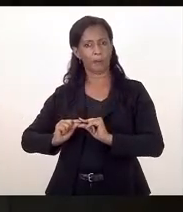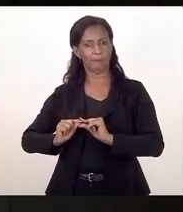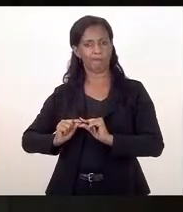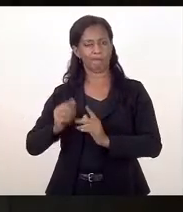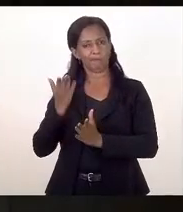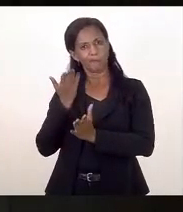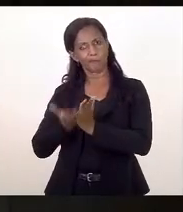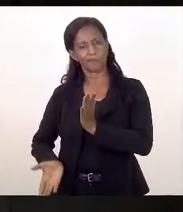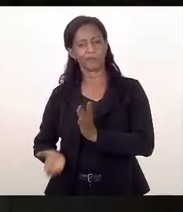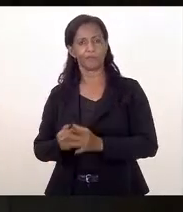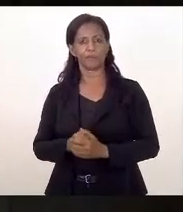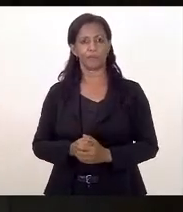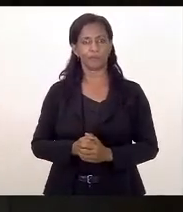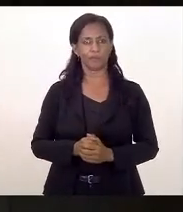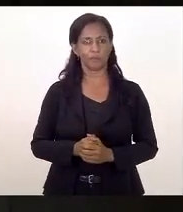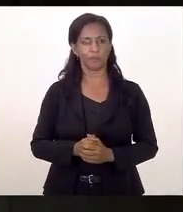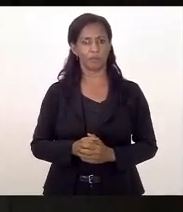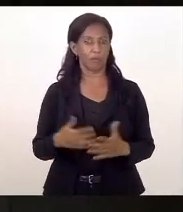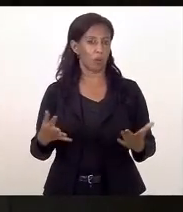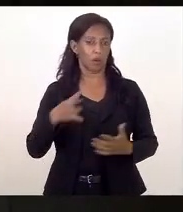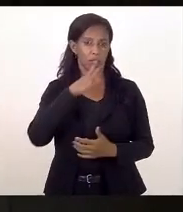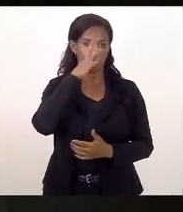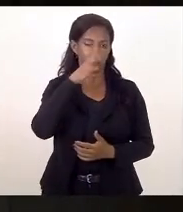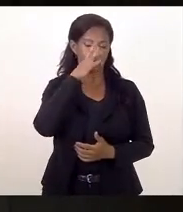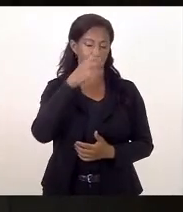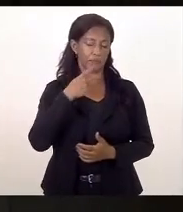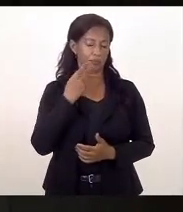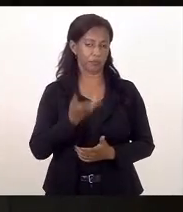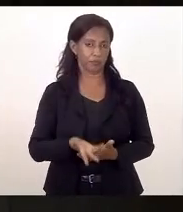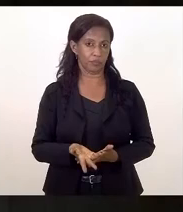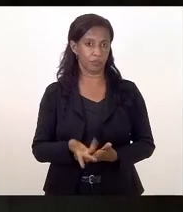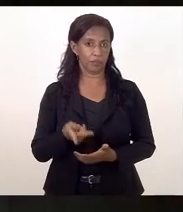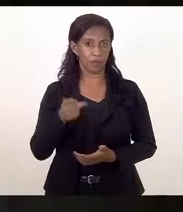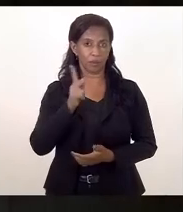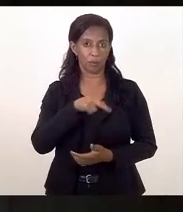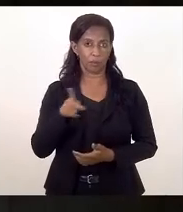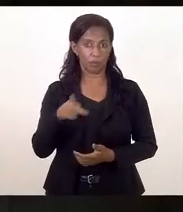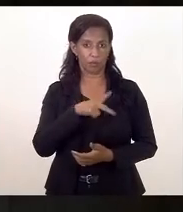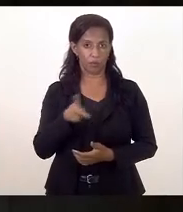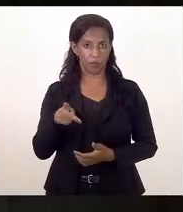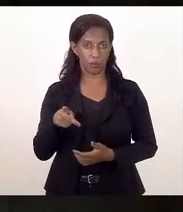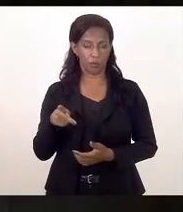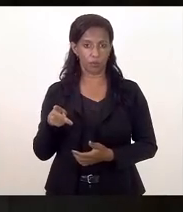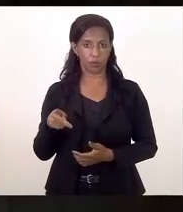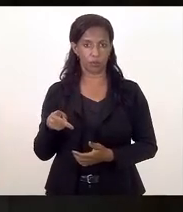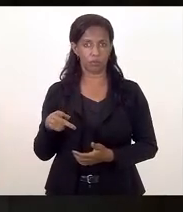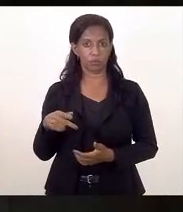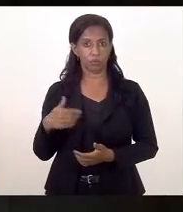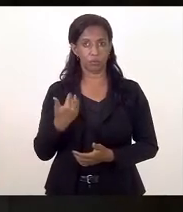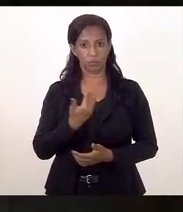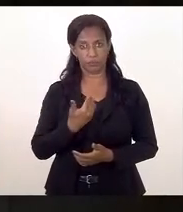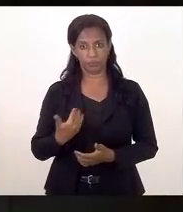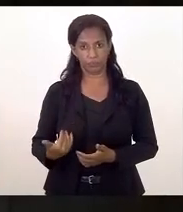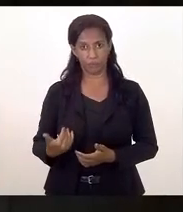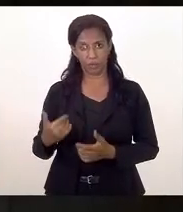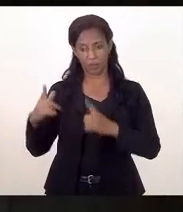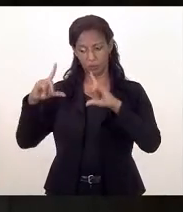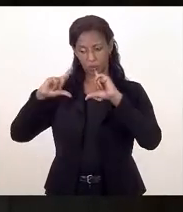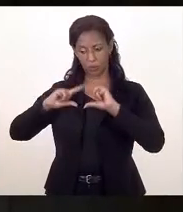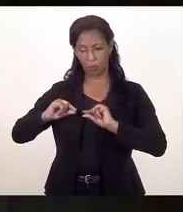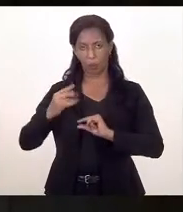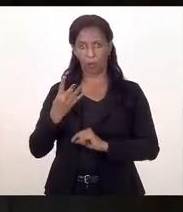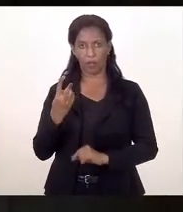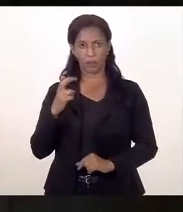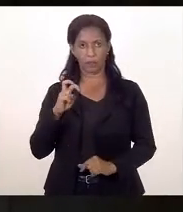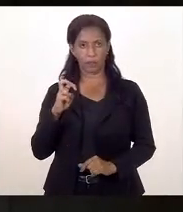perdas. Então, não é exagero falar, professores e servidores da UESO empobreceram 45%.